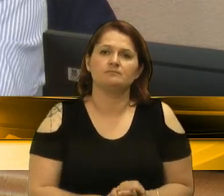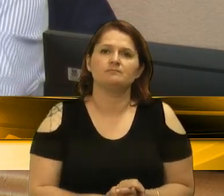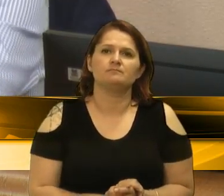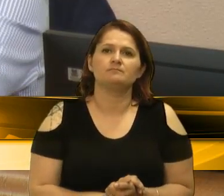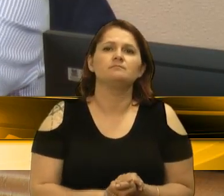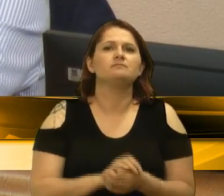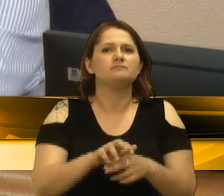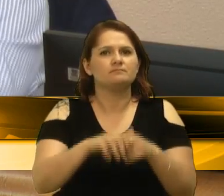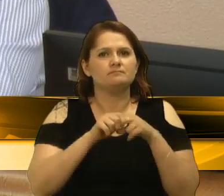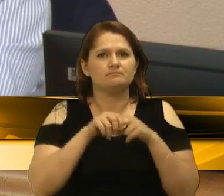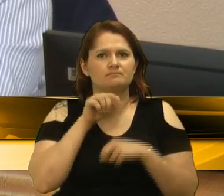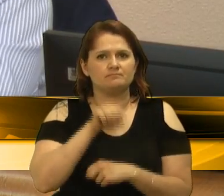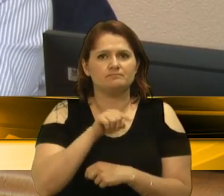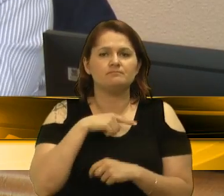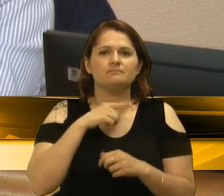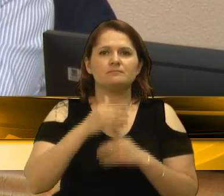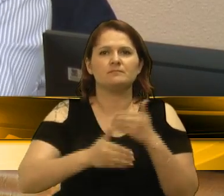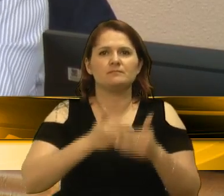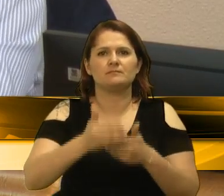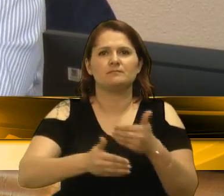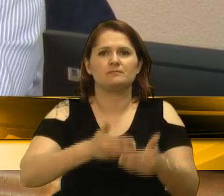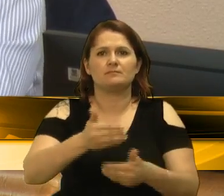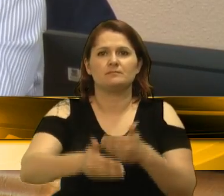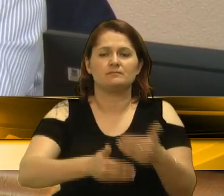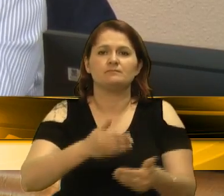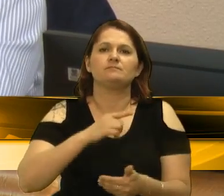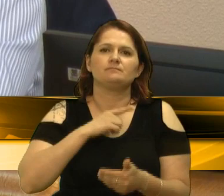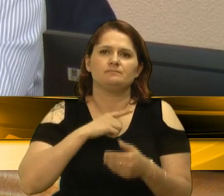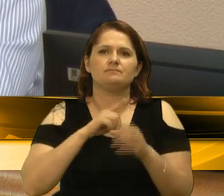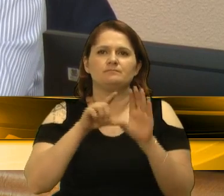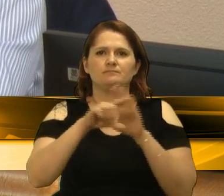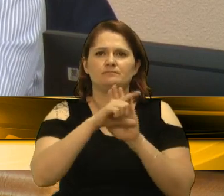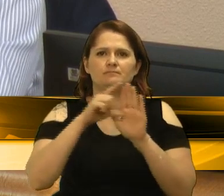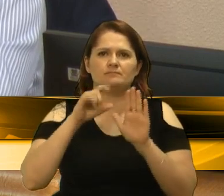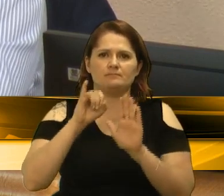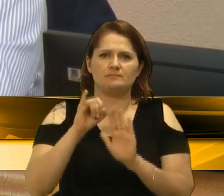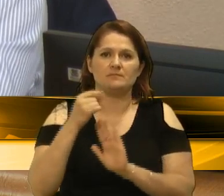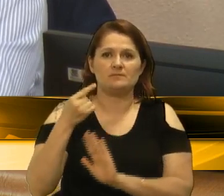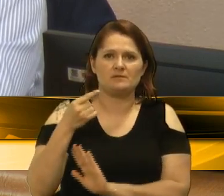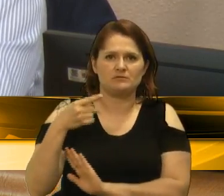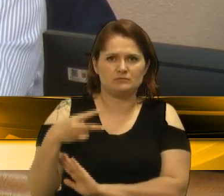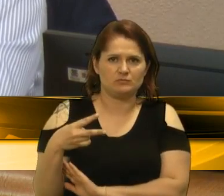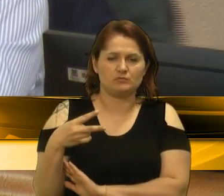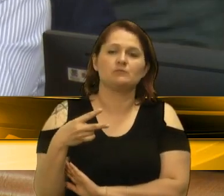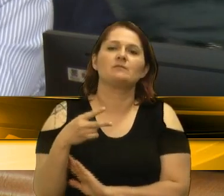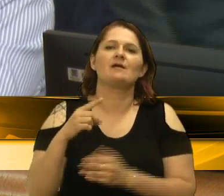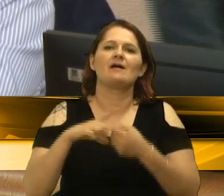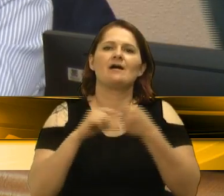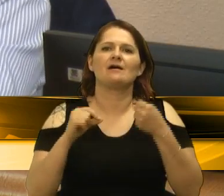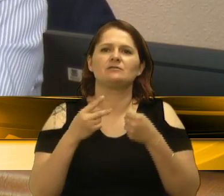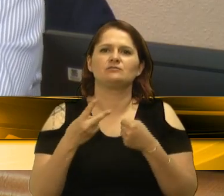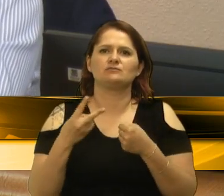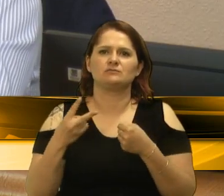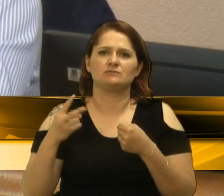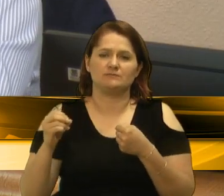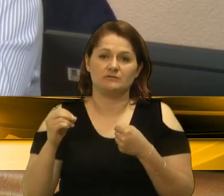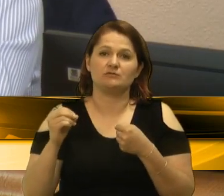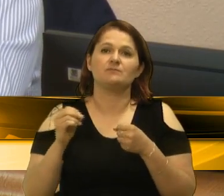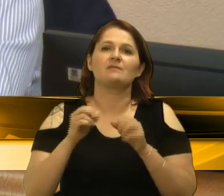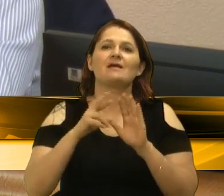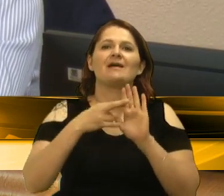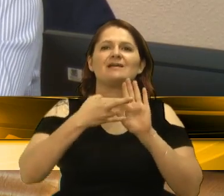Nessa linha referente ao procedimento a ser cumprido, destaca-se que os incisos 1º e 2º do artigo 220 do Regimento Interno da